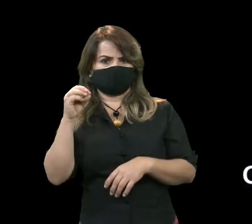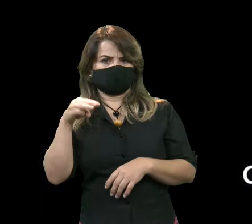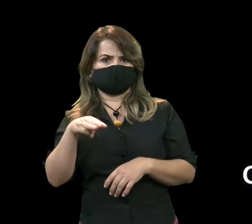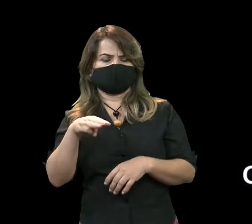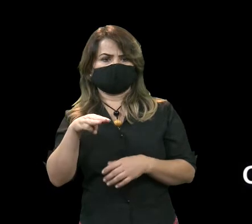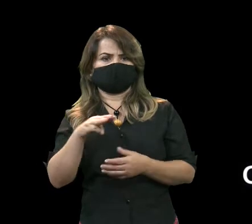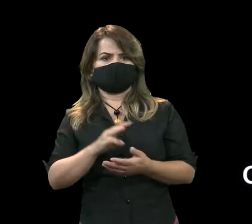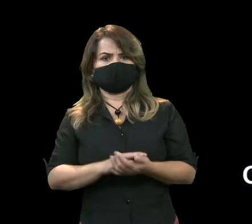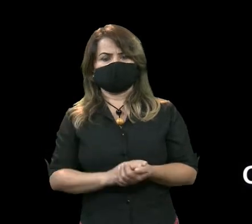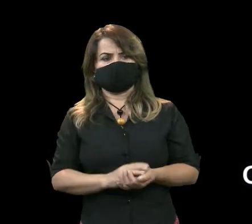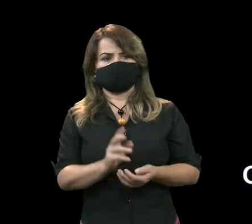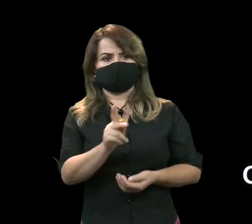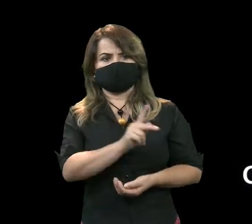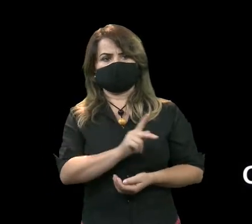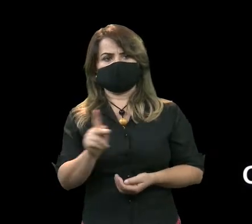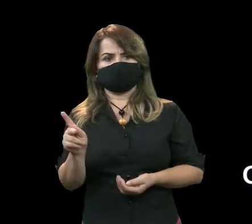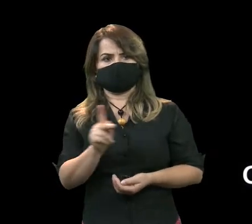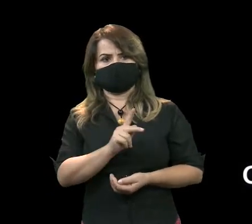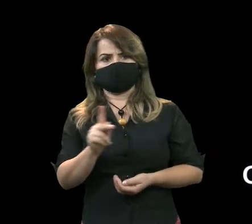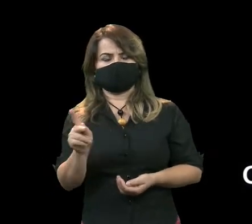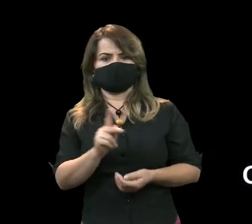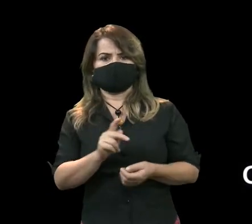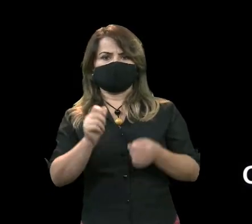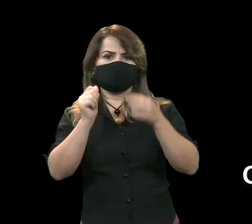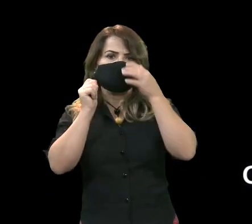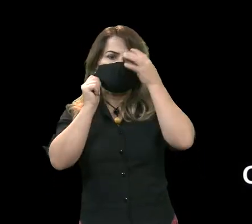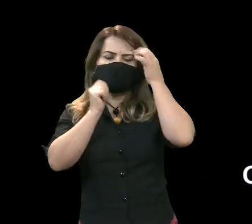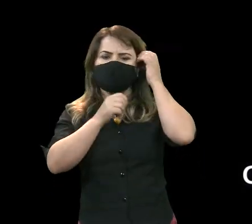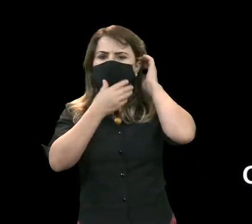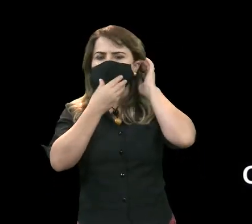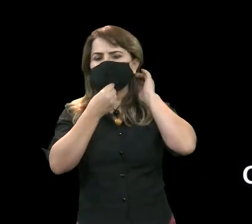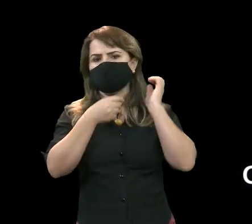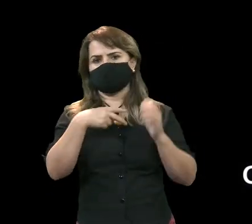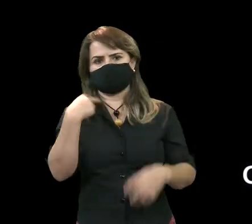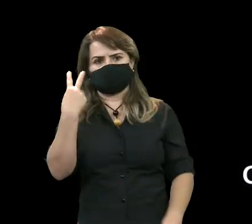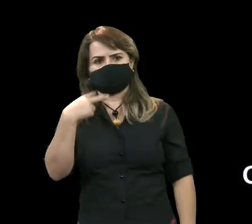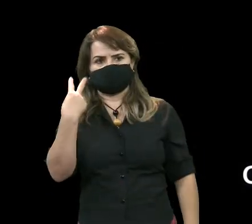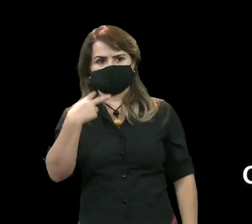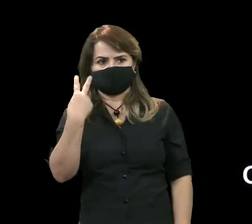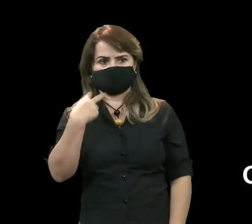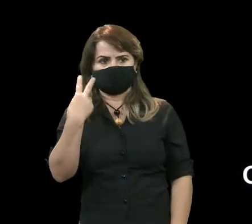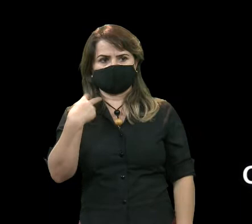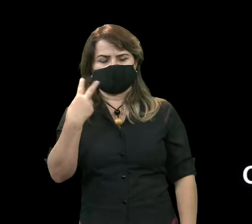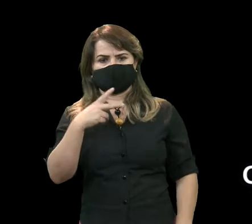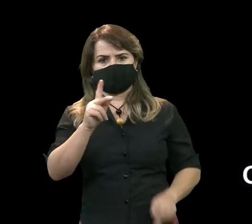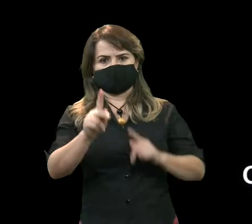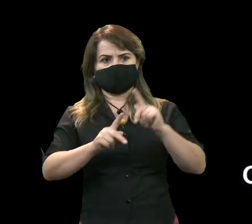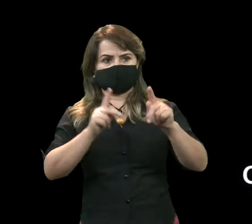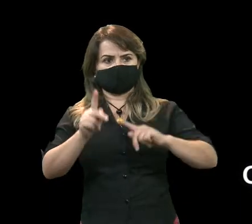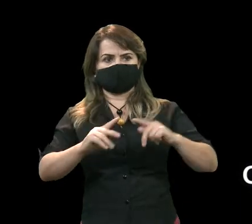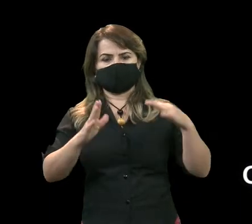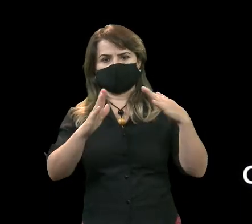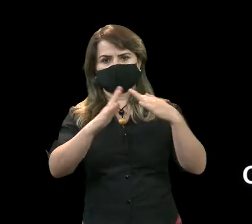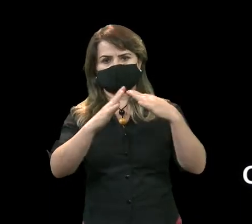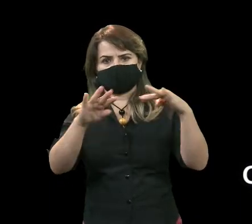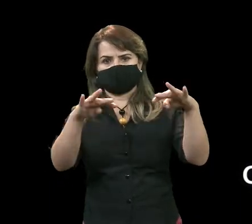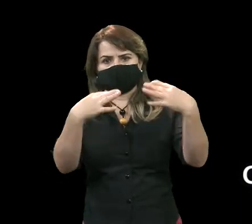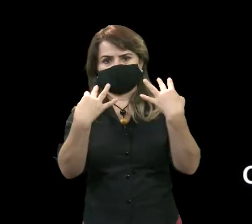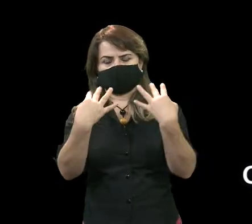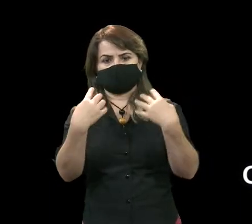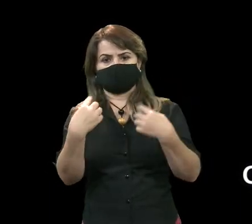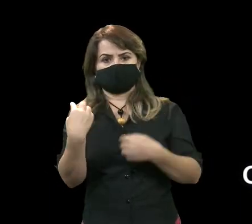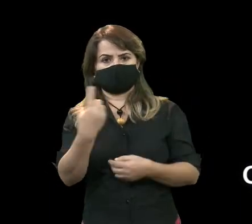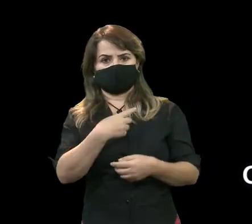Senhor presidente, senhora vereadora, senhores vereadores, né? População que nos assiste, nós estamos discutindo